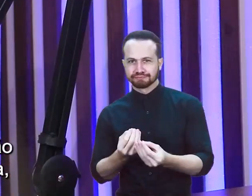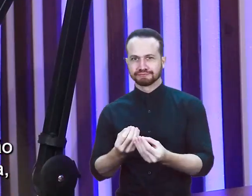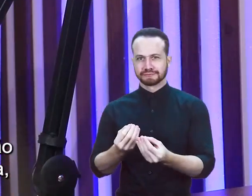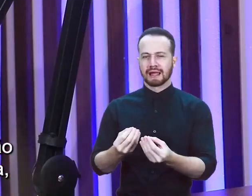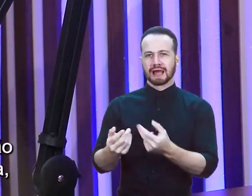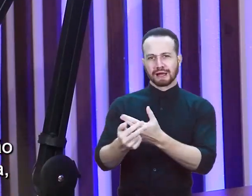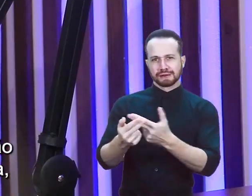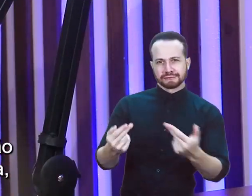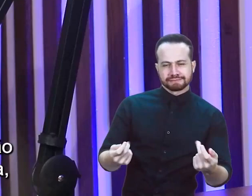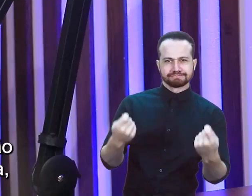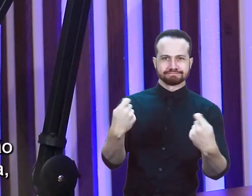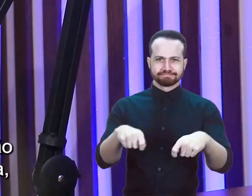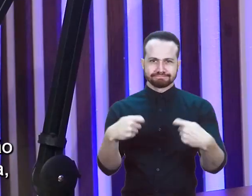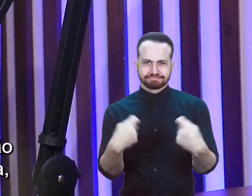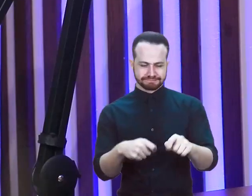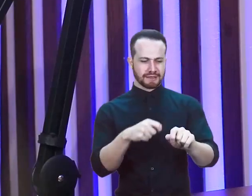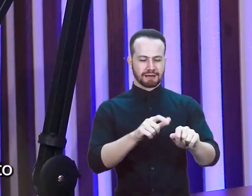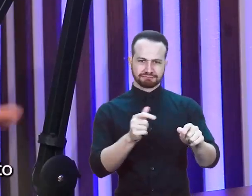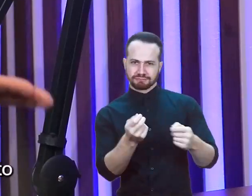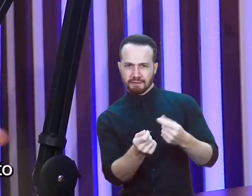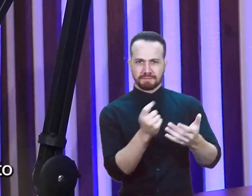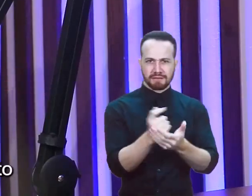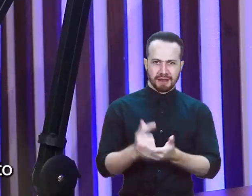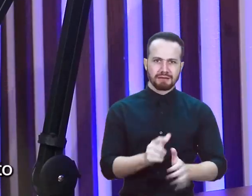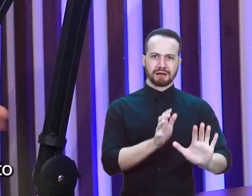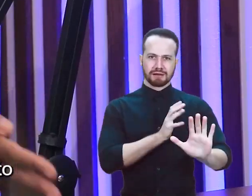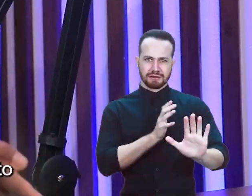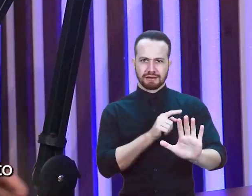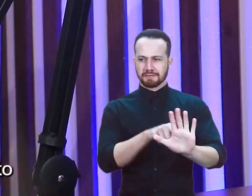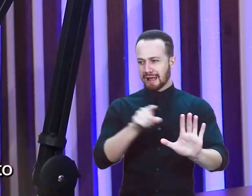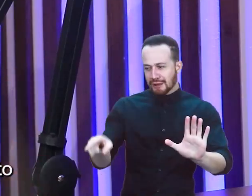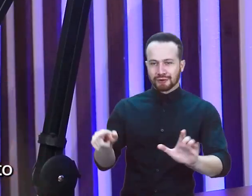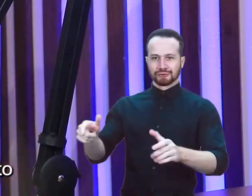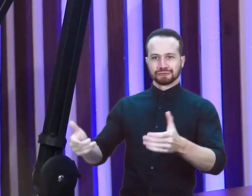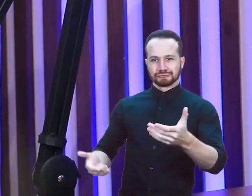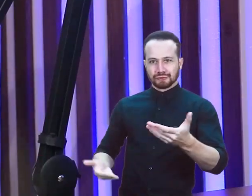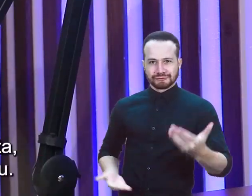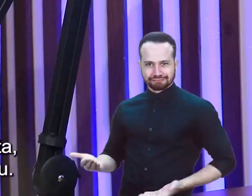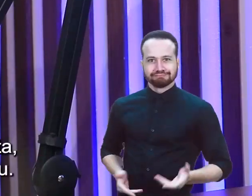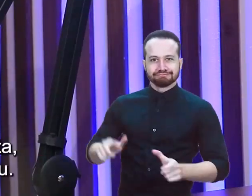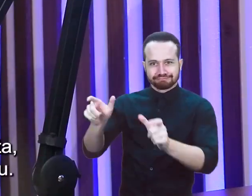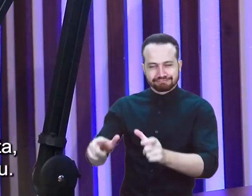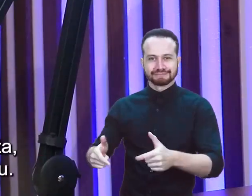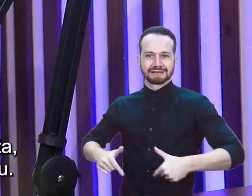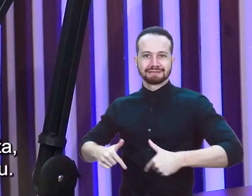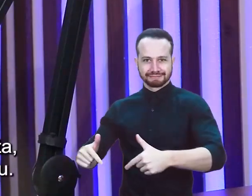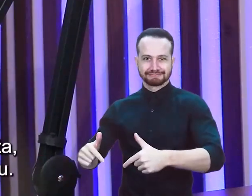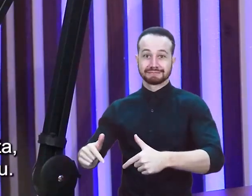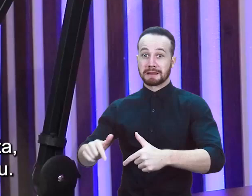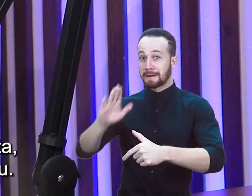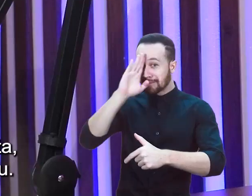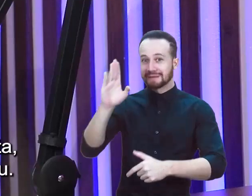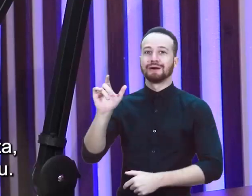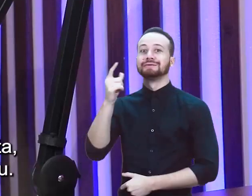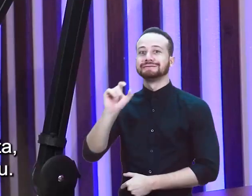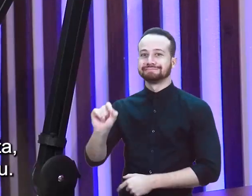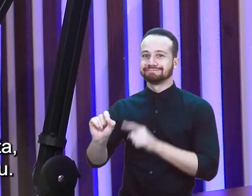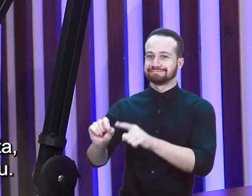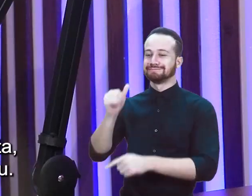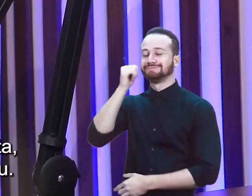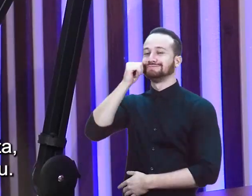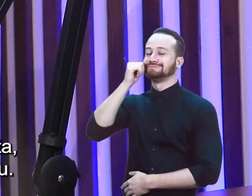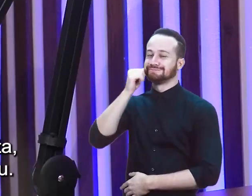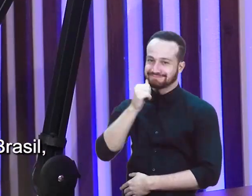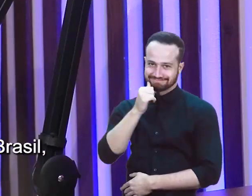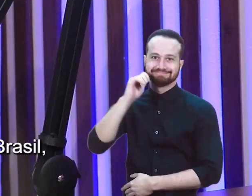dos bens necessários à vida, quem está sem é o povo preto. E, em específico, a mulher preta. Essa sofre muito